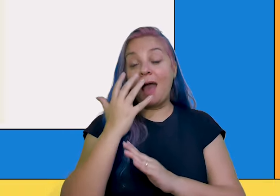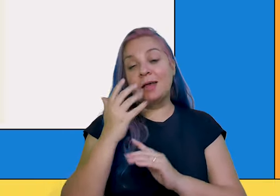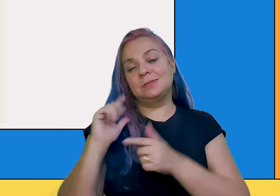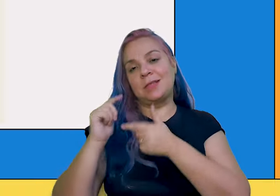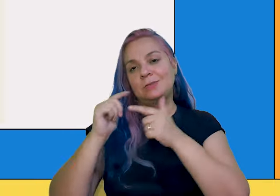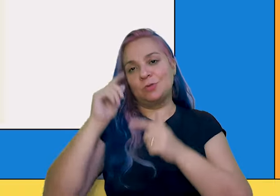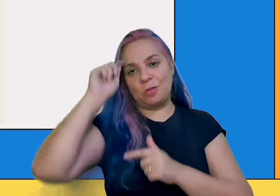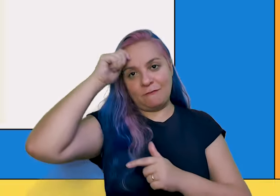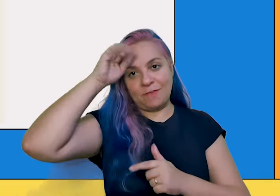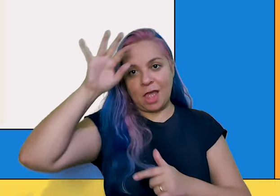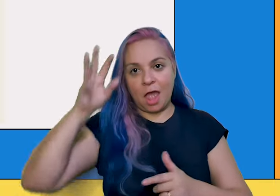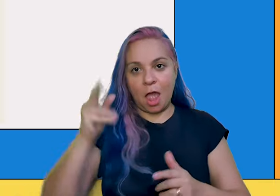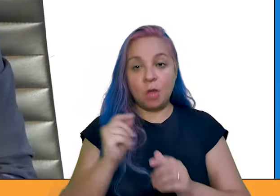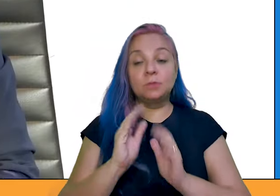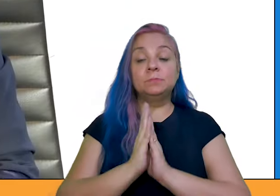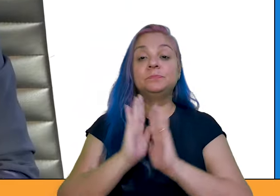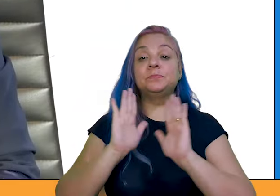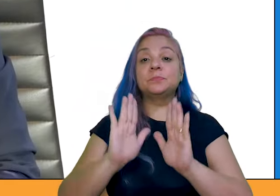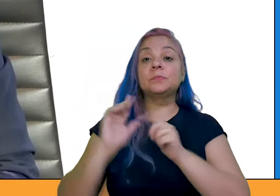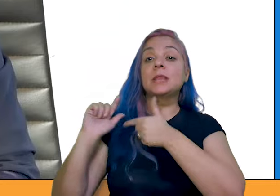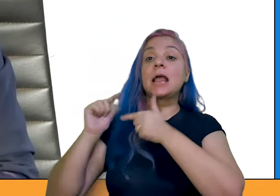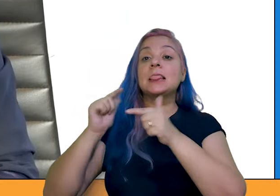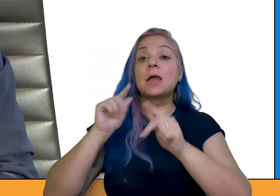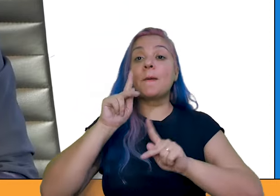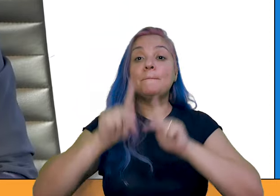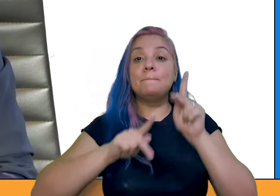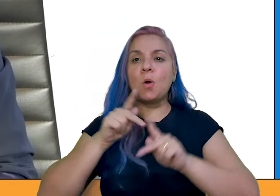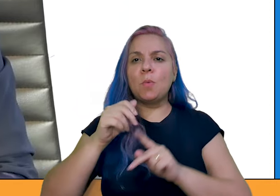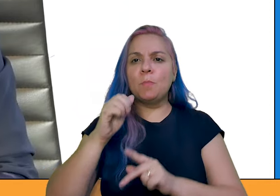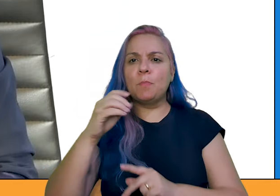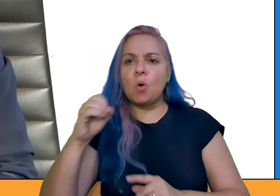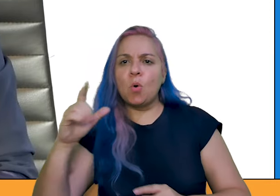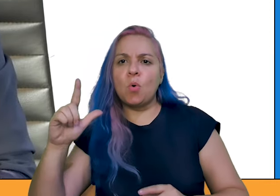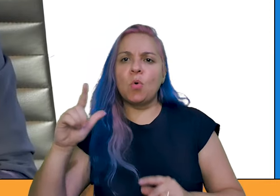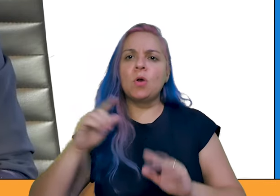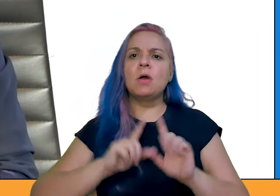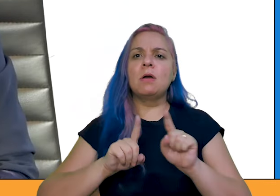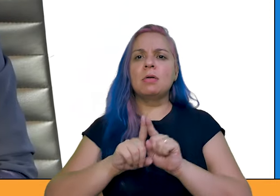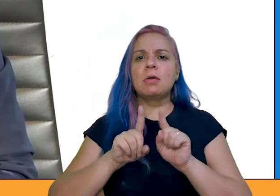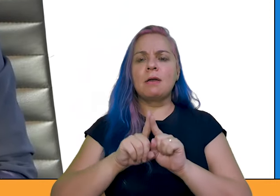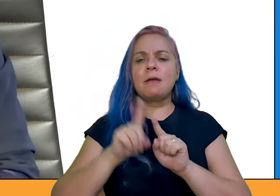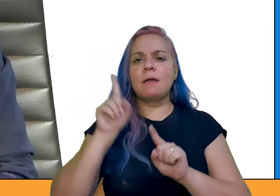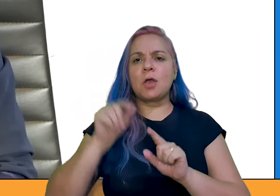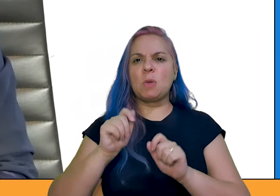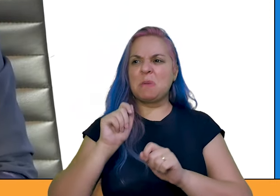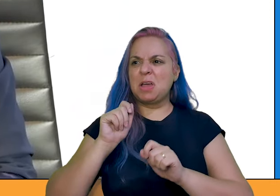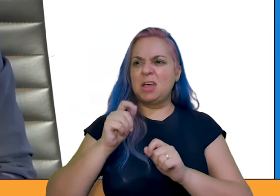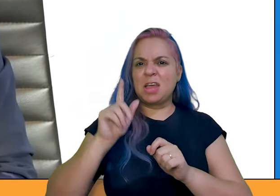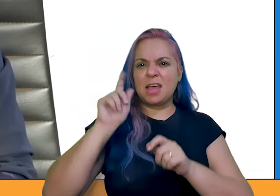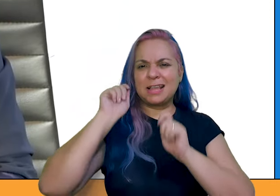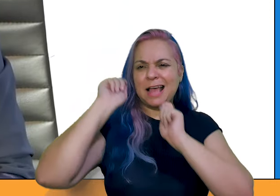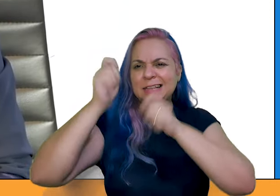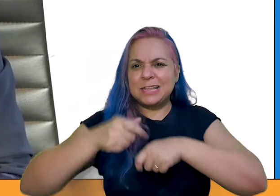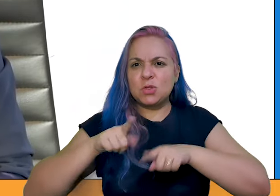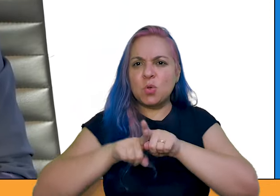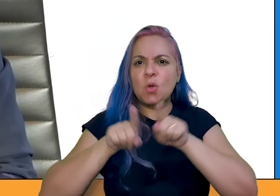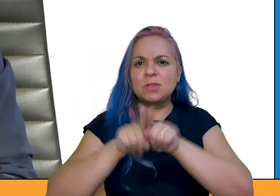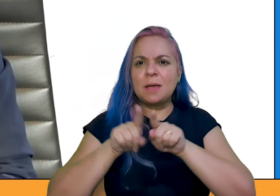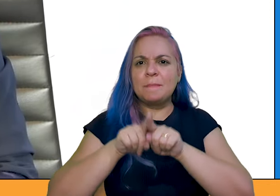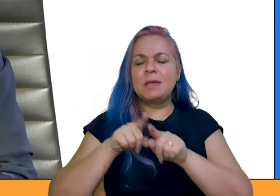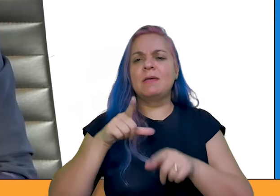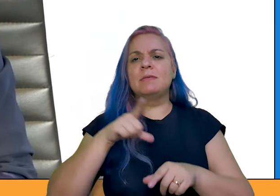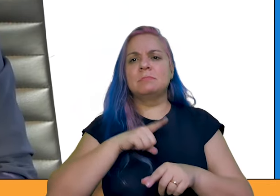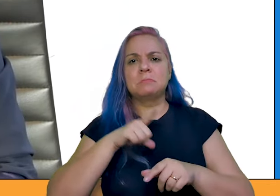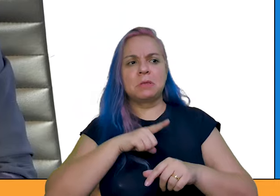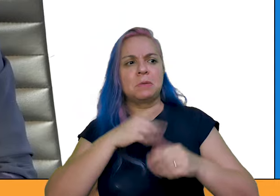máscaras tradicionais africanas. Tradicionalmente, o povo Pou, conhecidos tradicionalmente como excelentes caçadores e